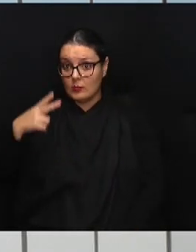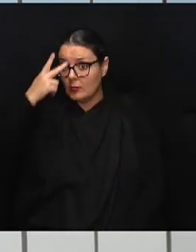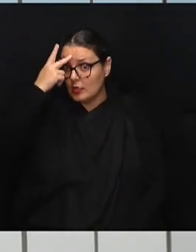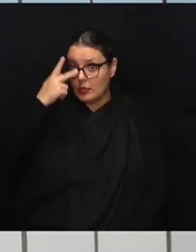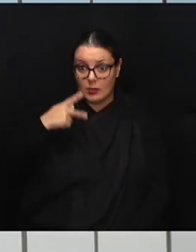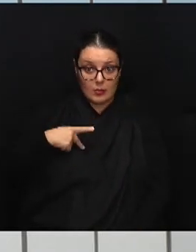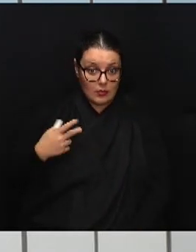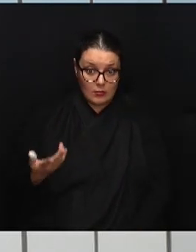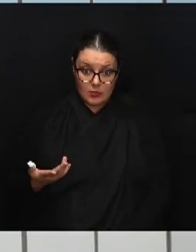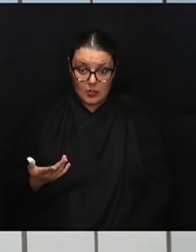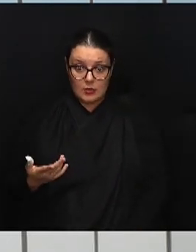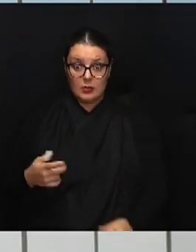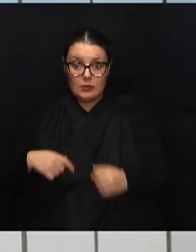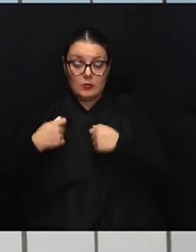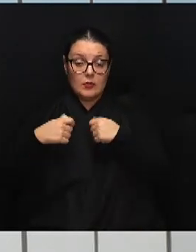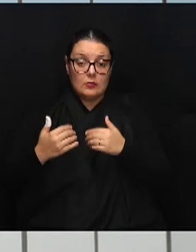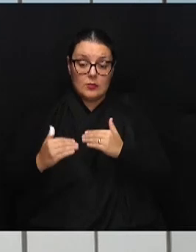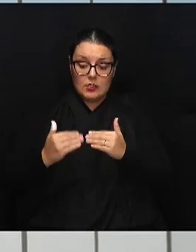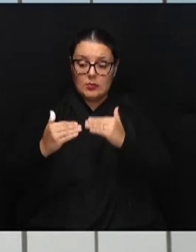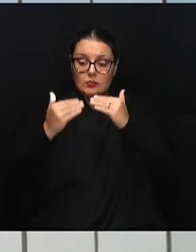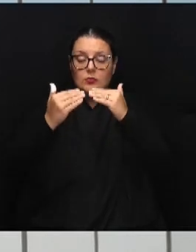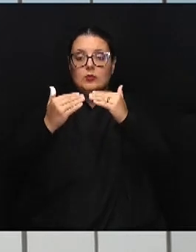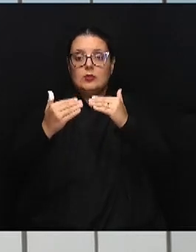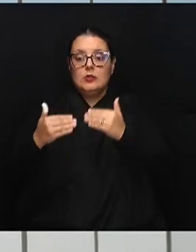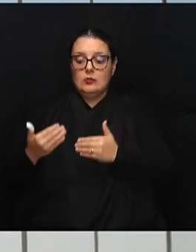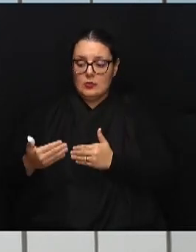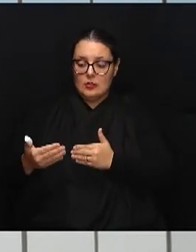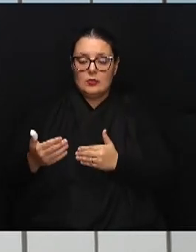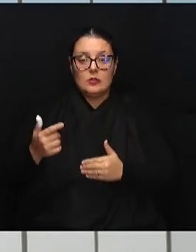pessoais, e que eu devo desenvolver a partir